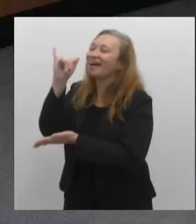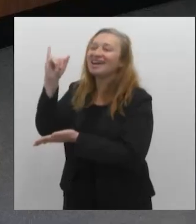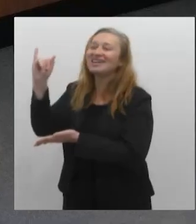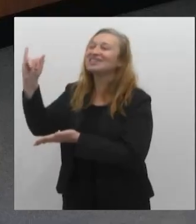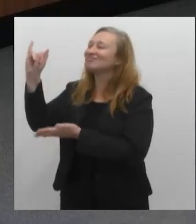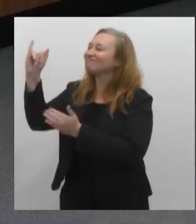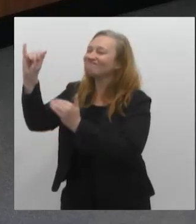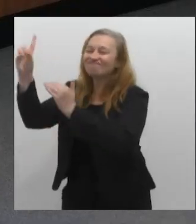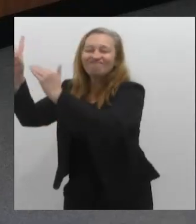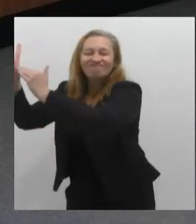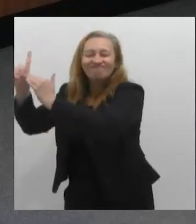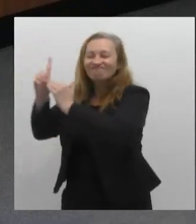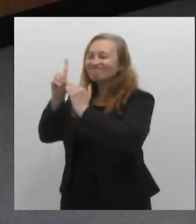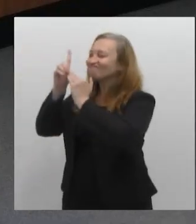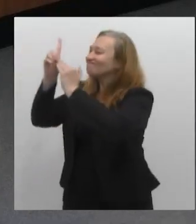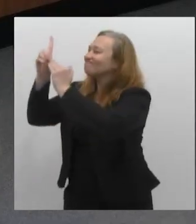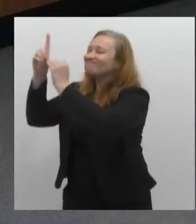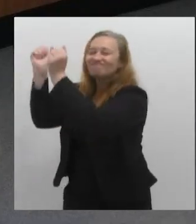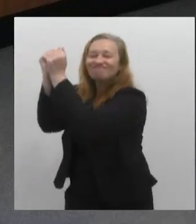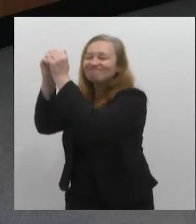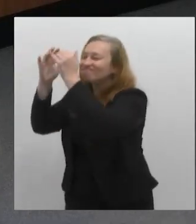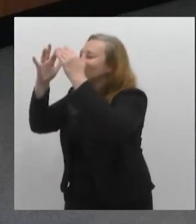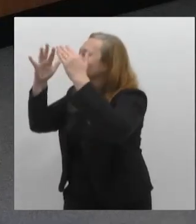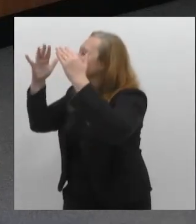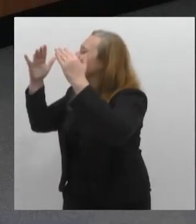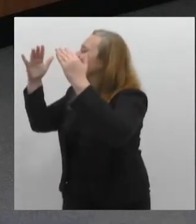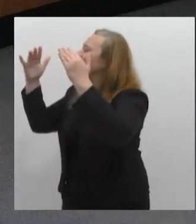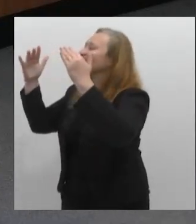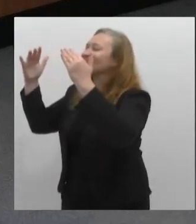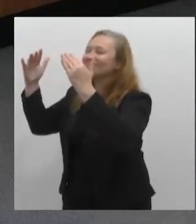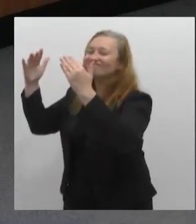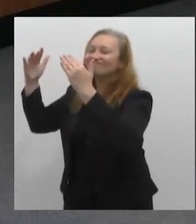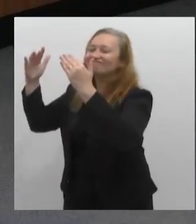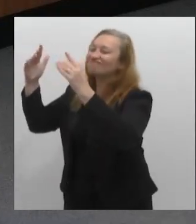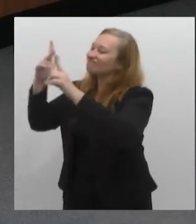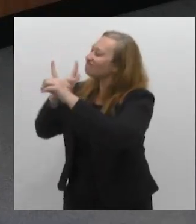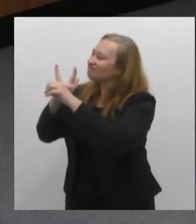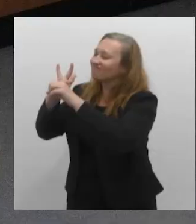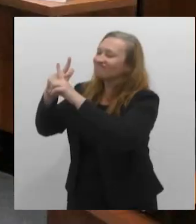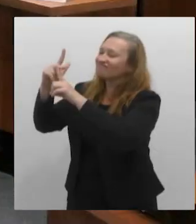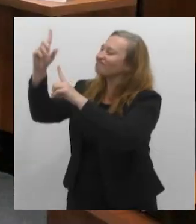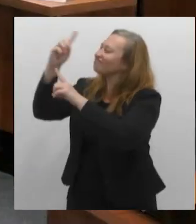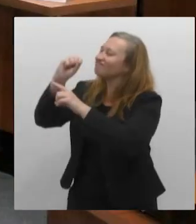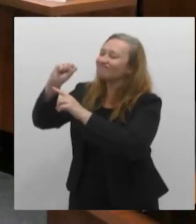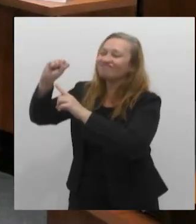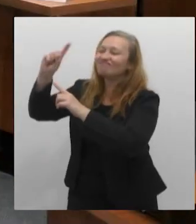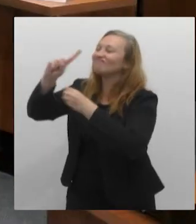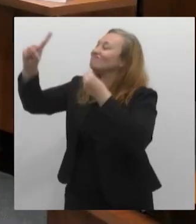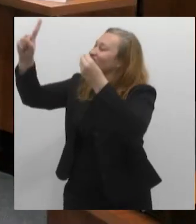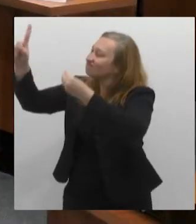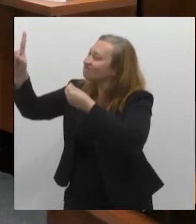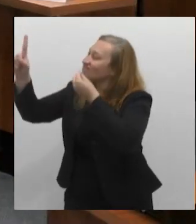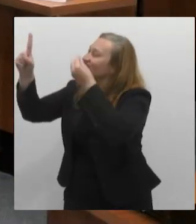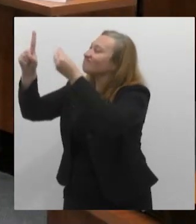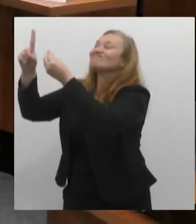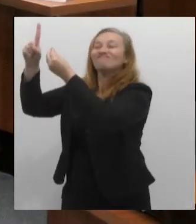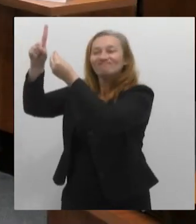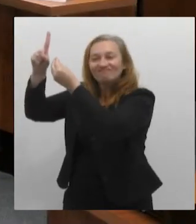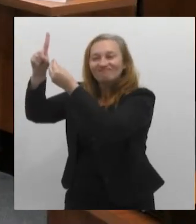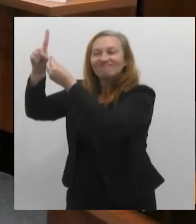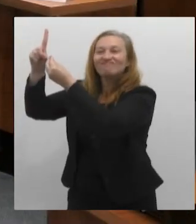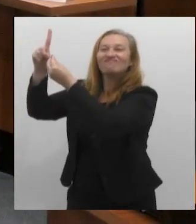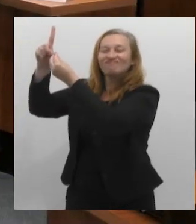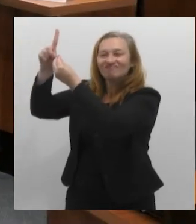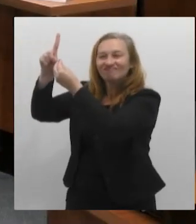vai. Toda honra e toda glória é dele a